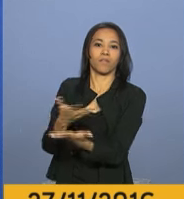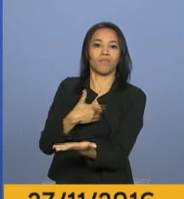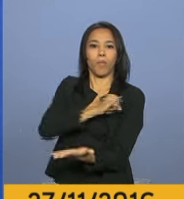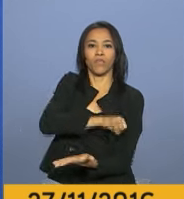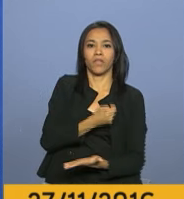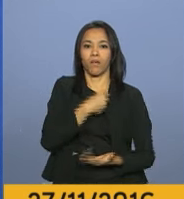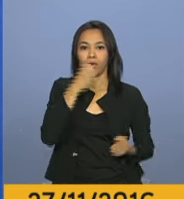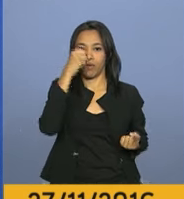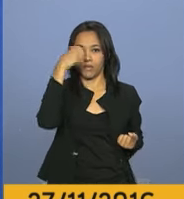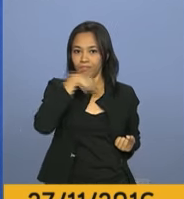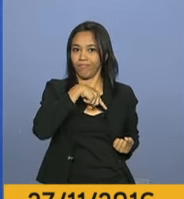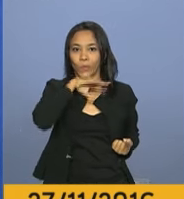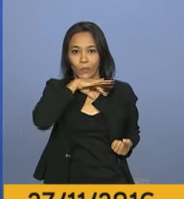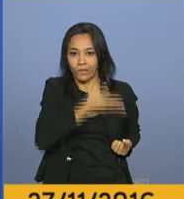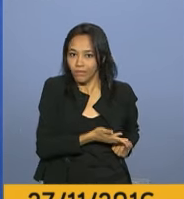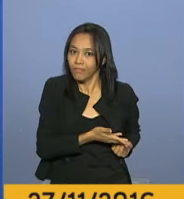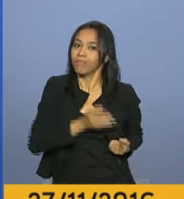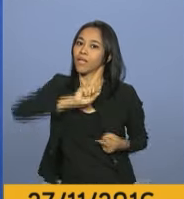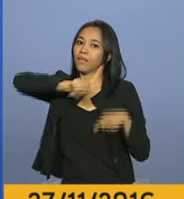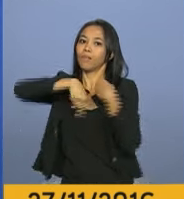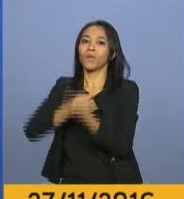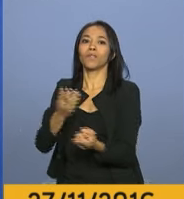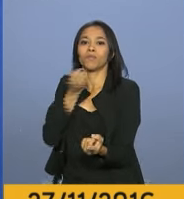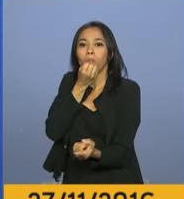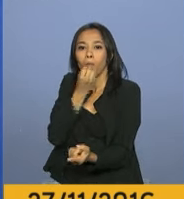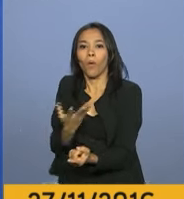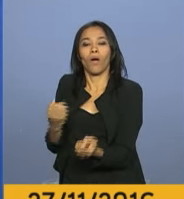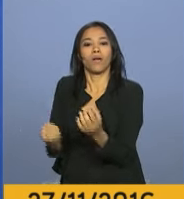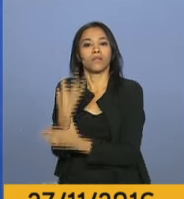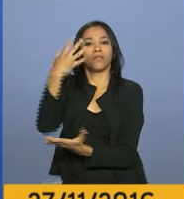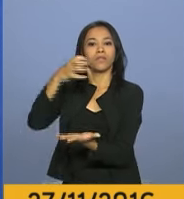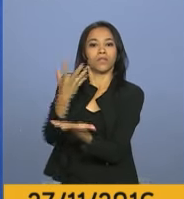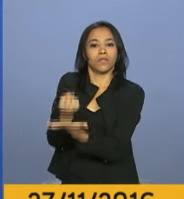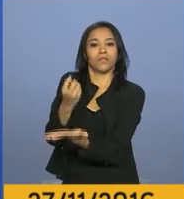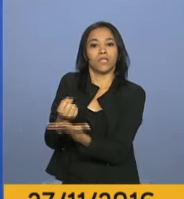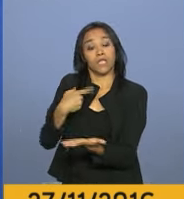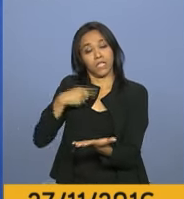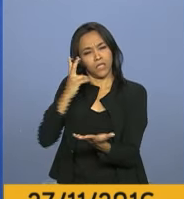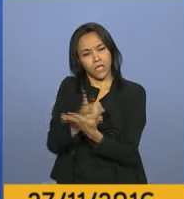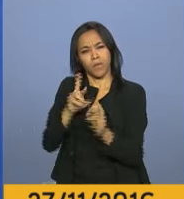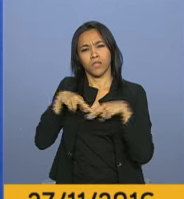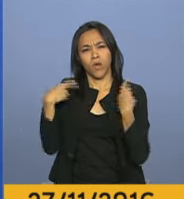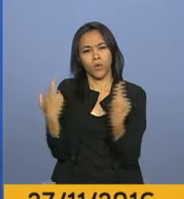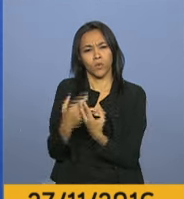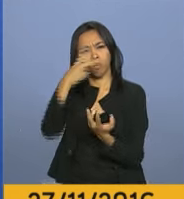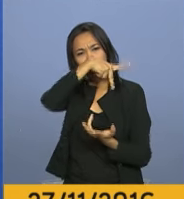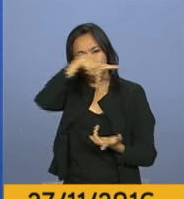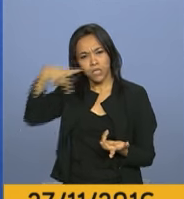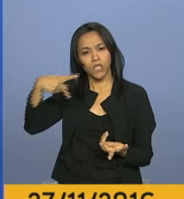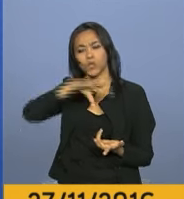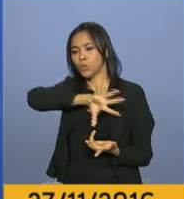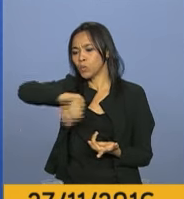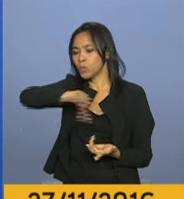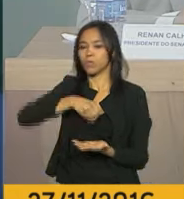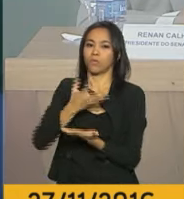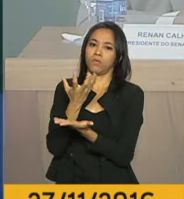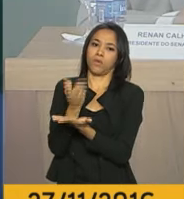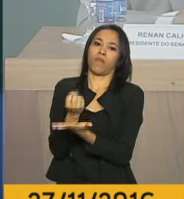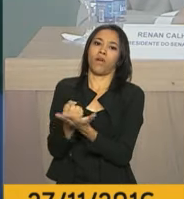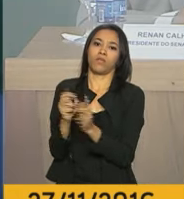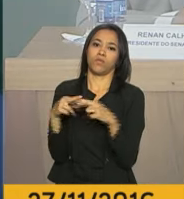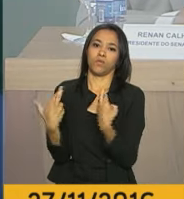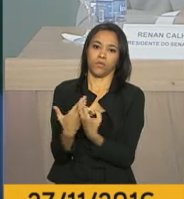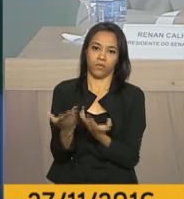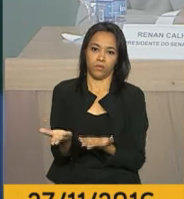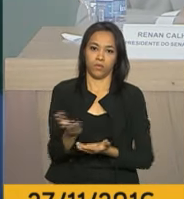fazendo com que as audiências públicas do presidente da República sejam todas gravadas.